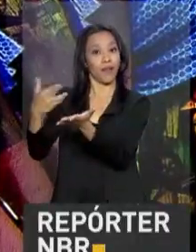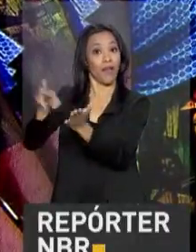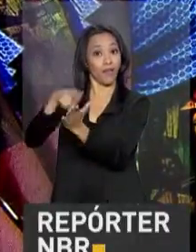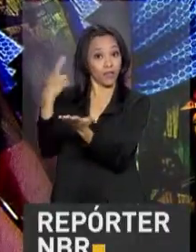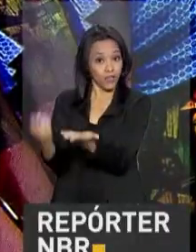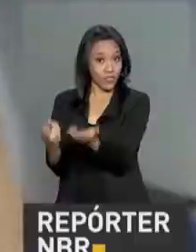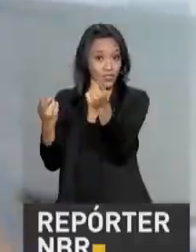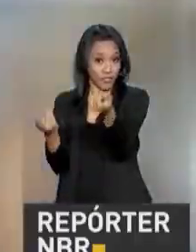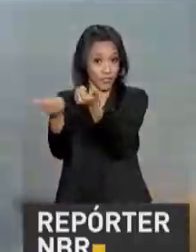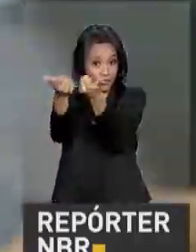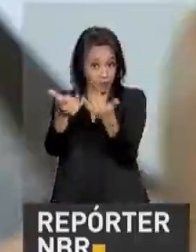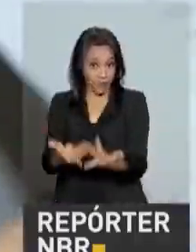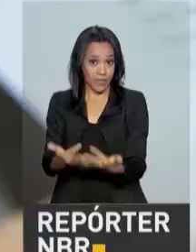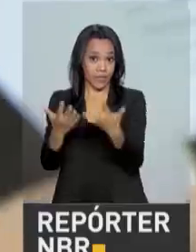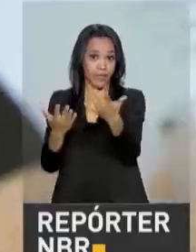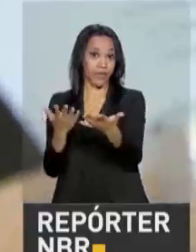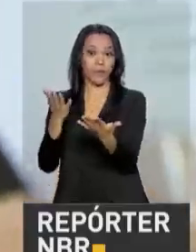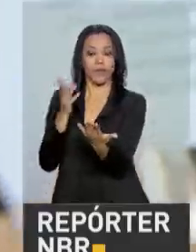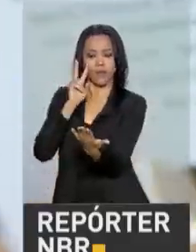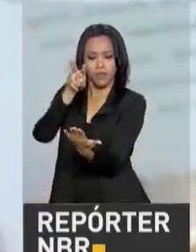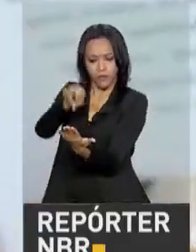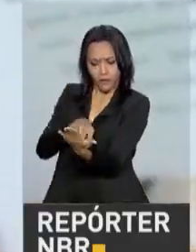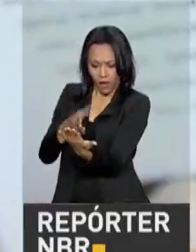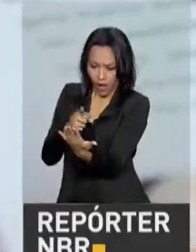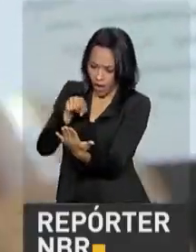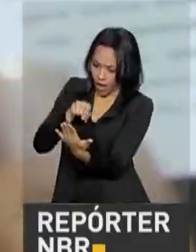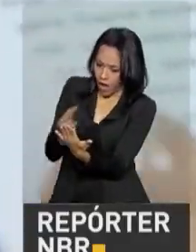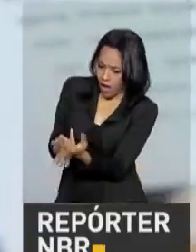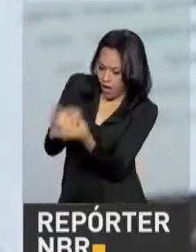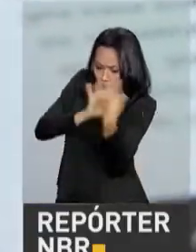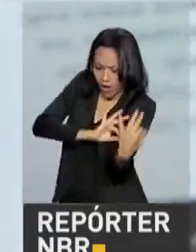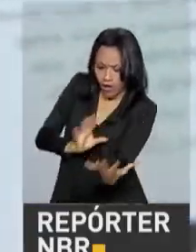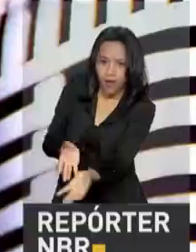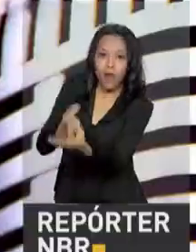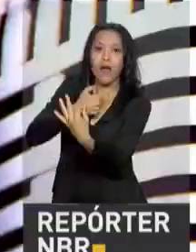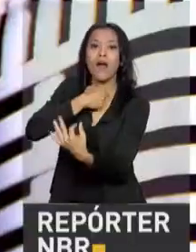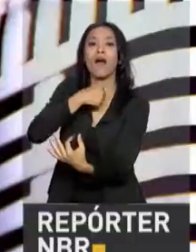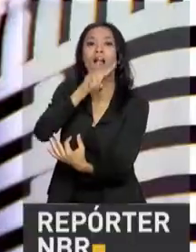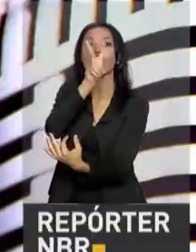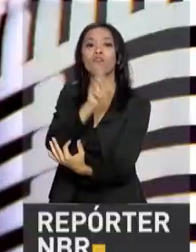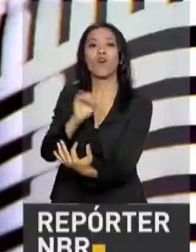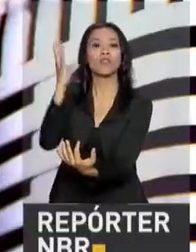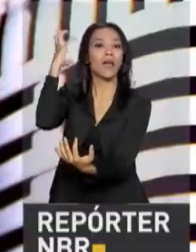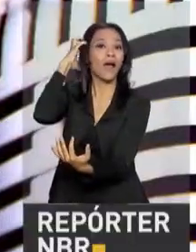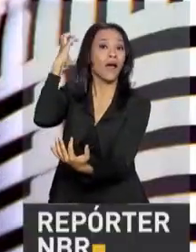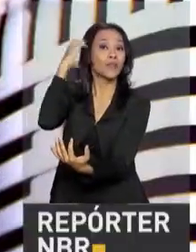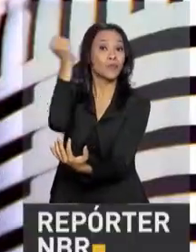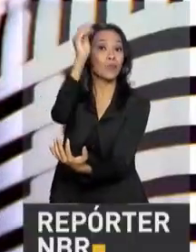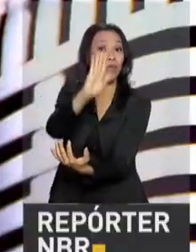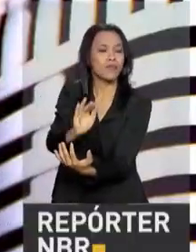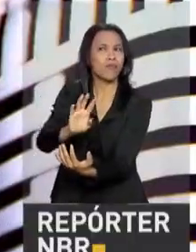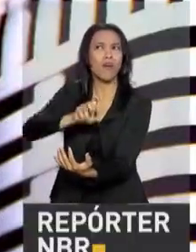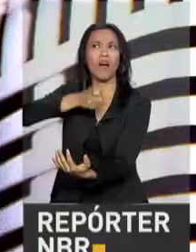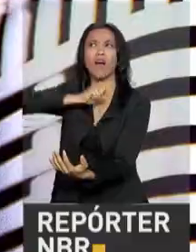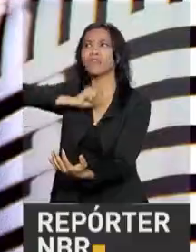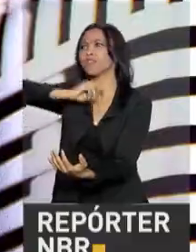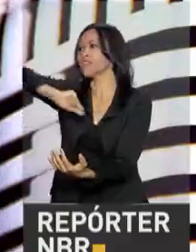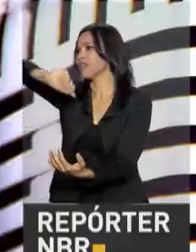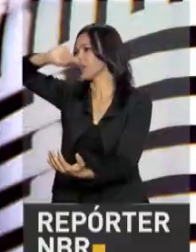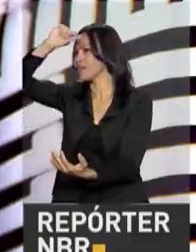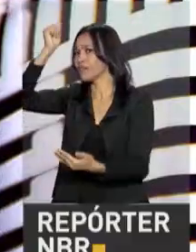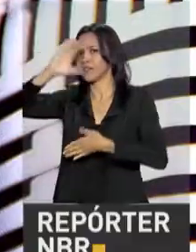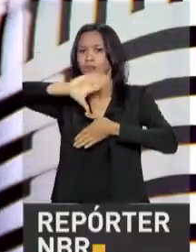traz na matéria de capa uma reportagem sobre a Voz do Brasil, o programa mais antigo do Hemisfério